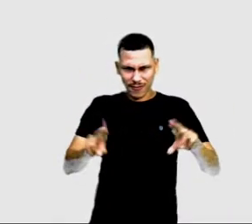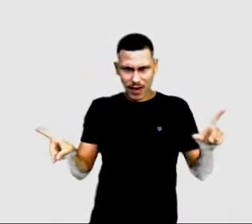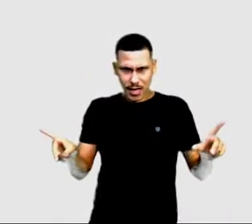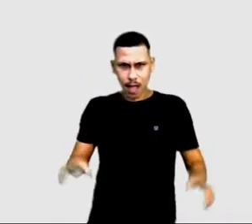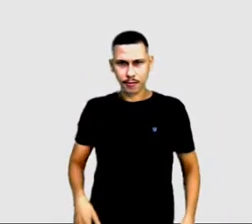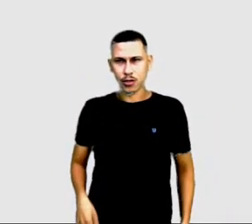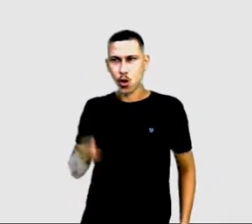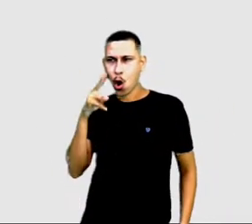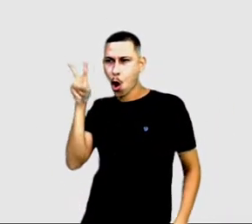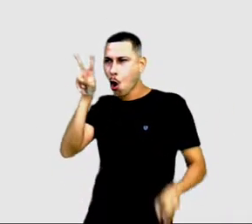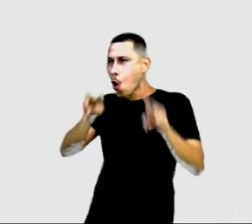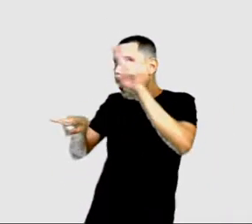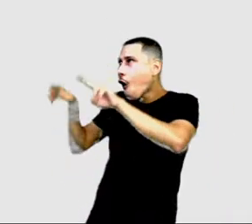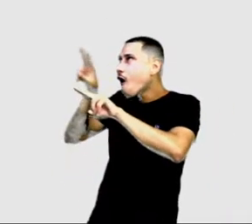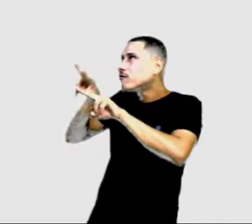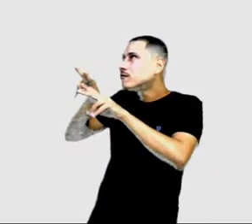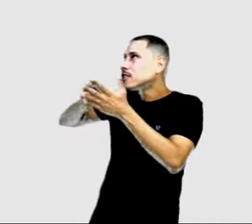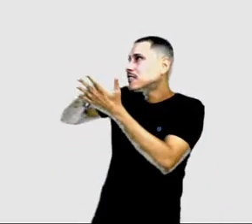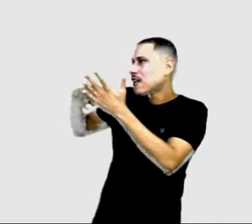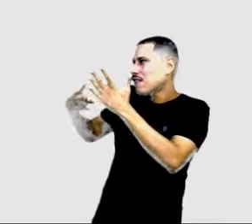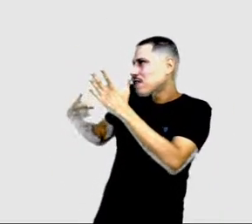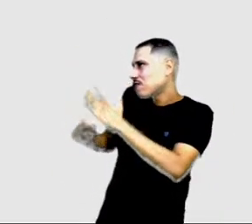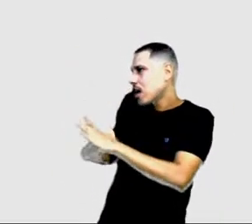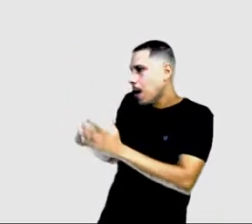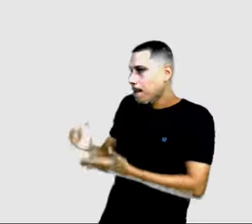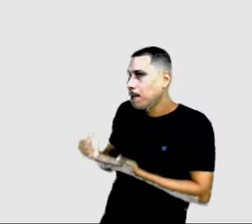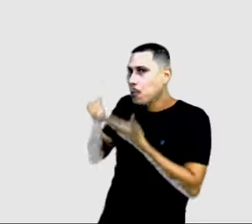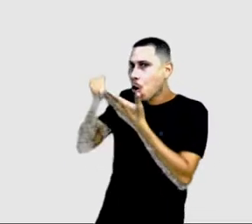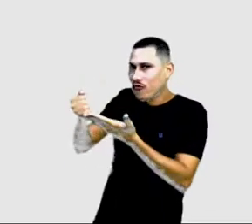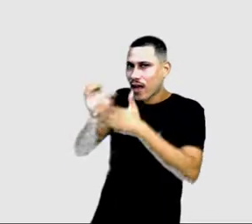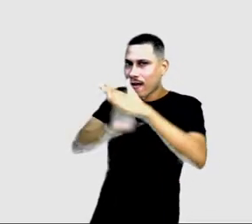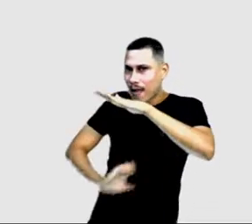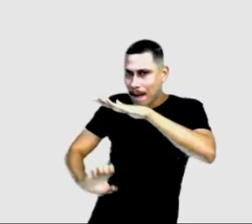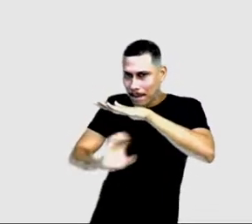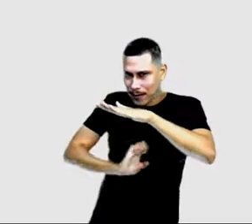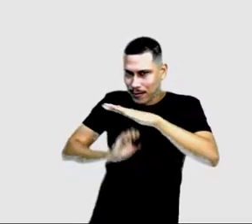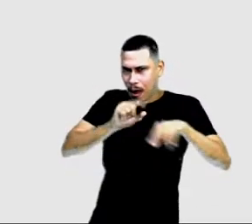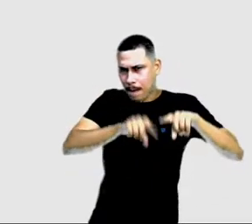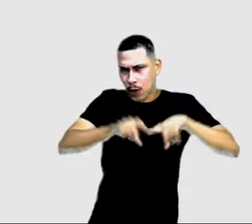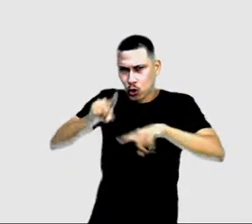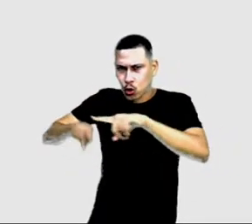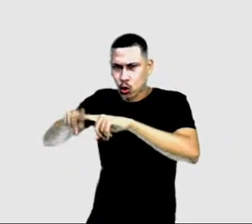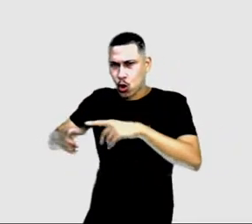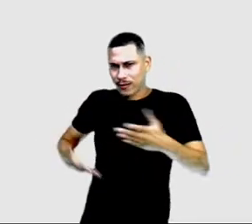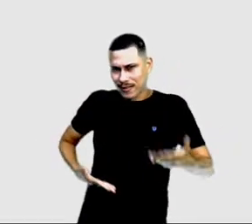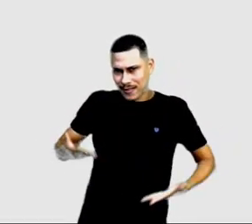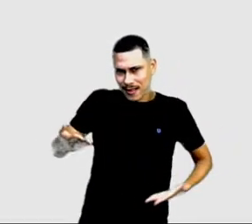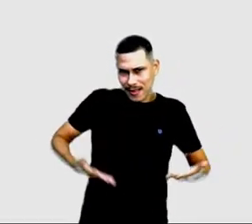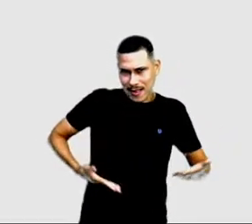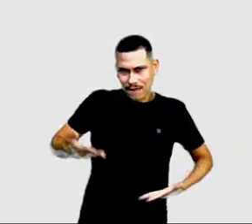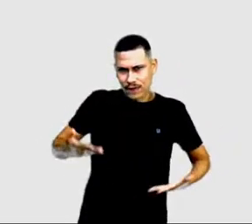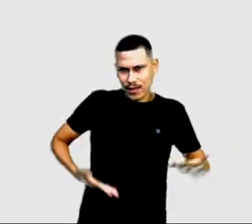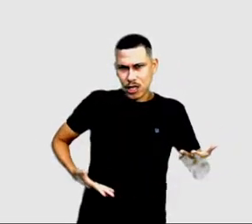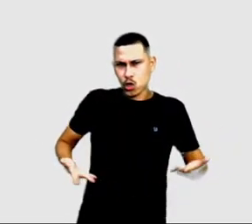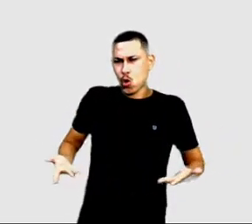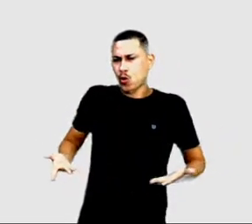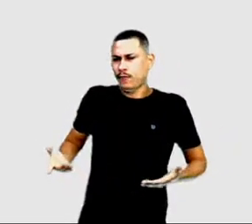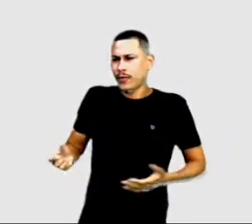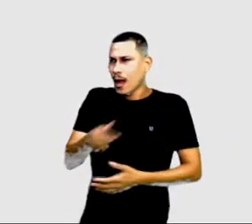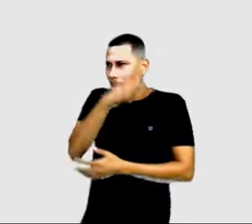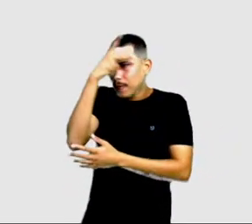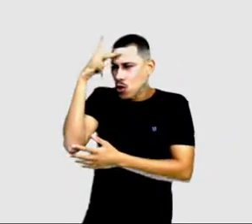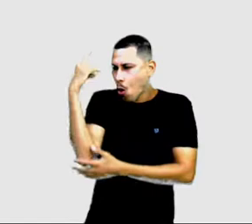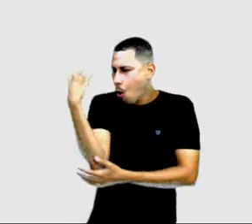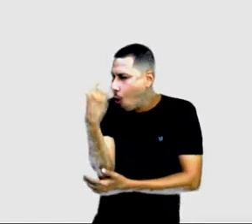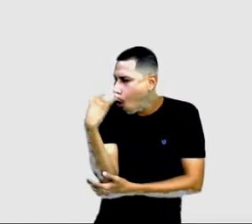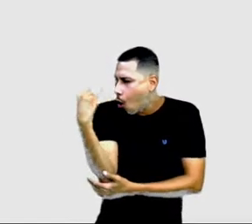Publicidade tem a intenção de promover empresas, produtos e serviços e despertar no público o